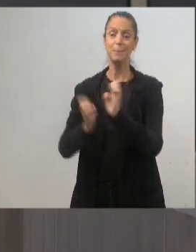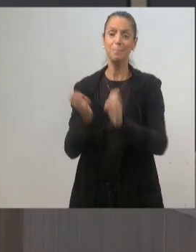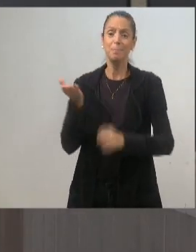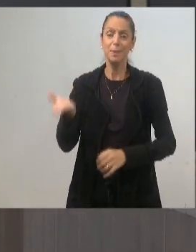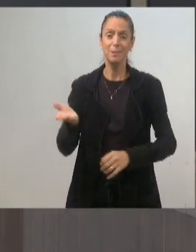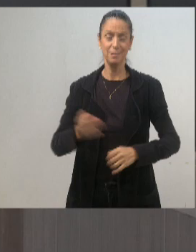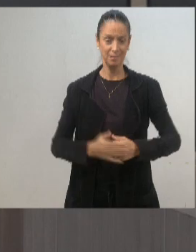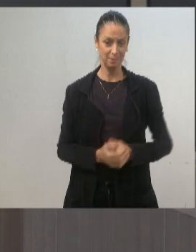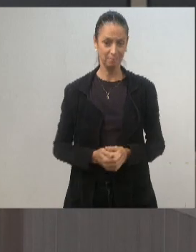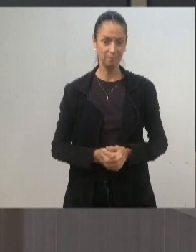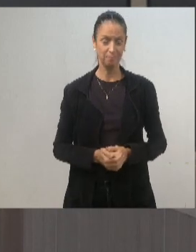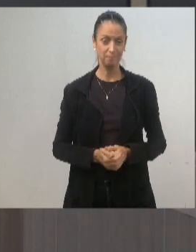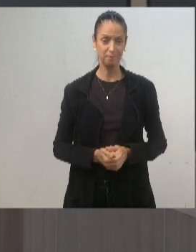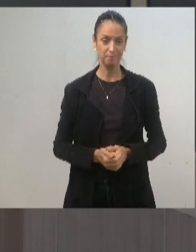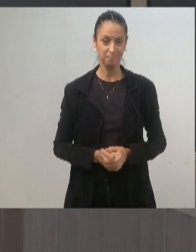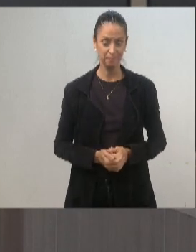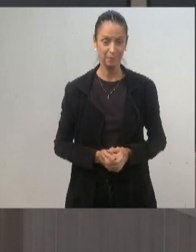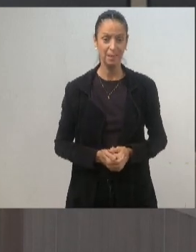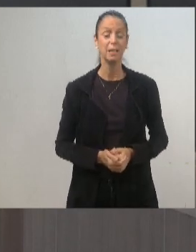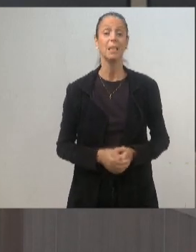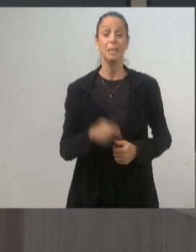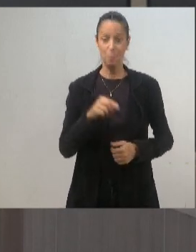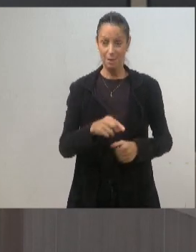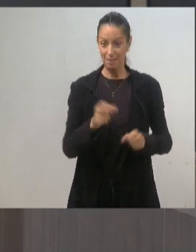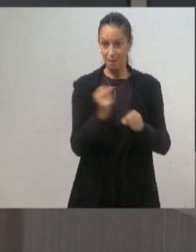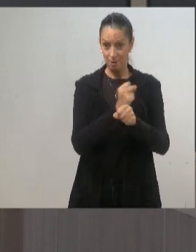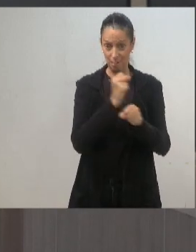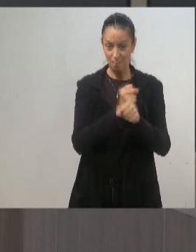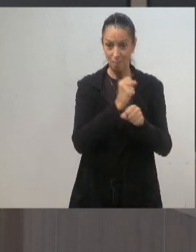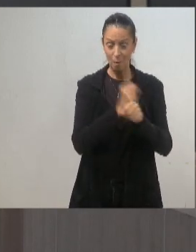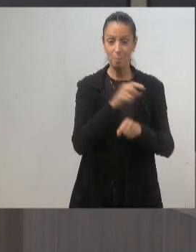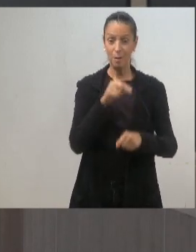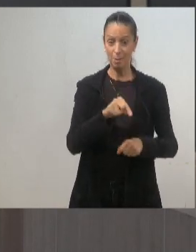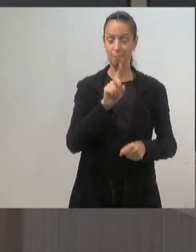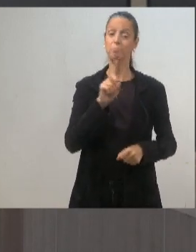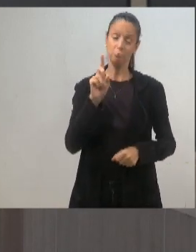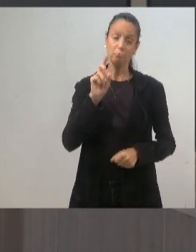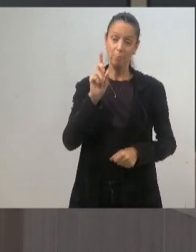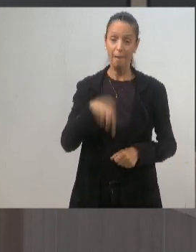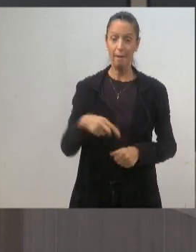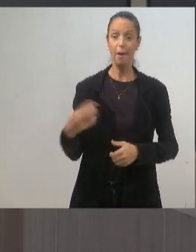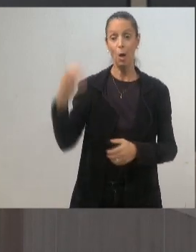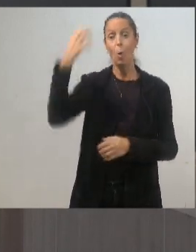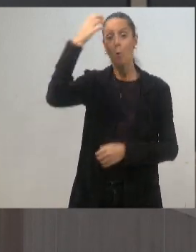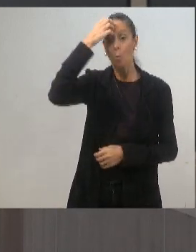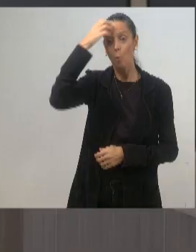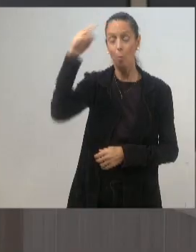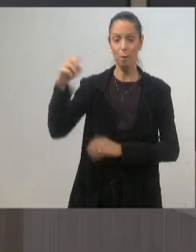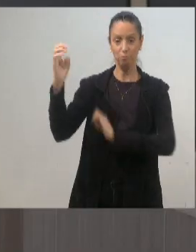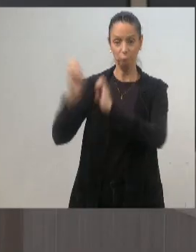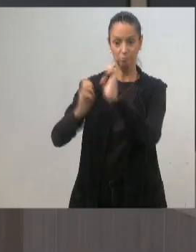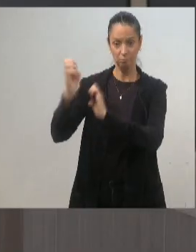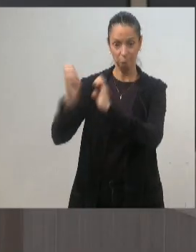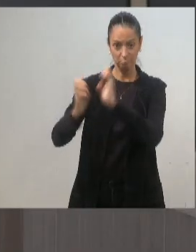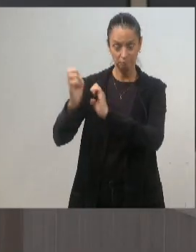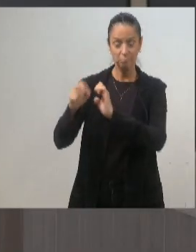vou te dizer que boa parte desta obra aí, a responsabilidade é sim de uma empresa ruim, mas também de um